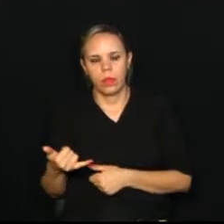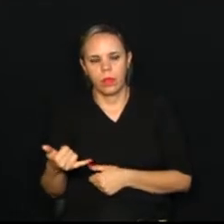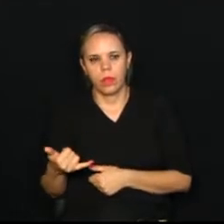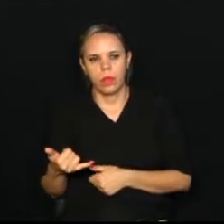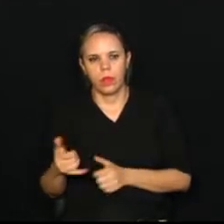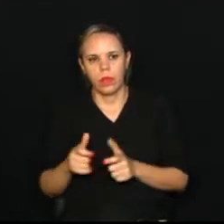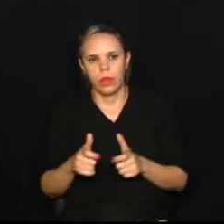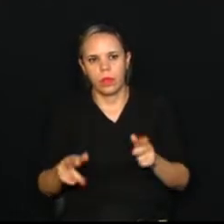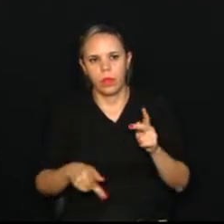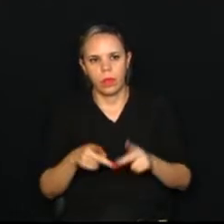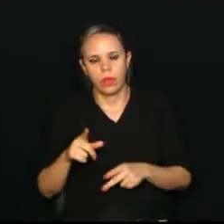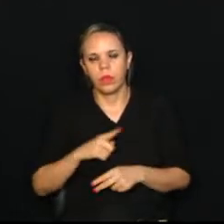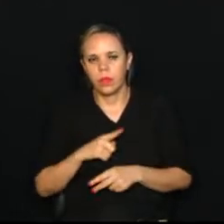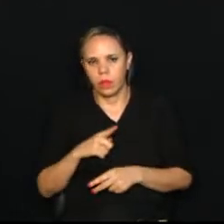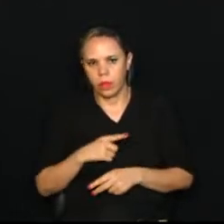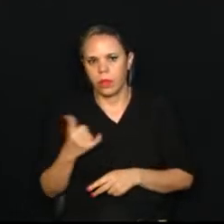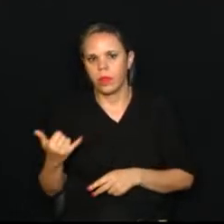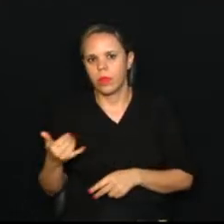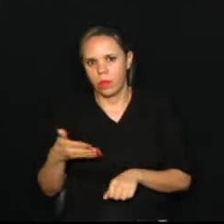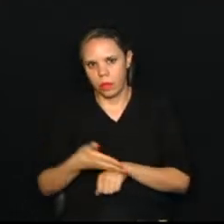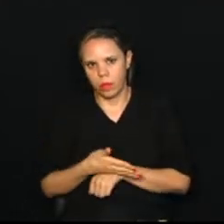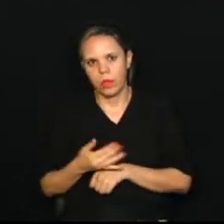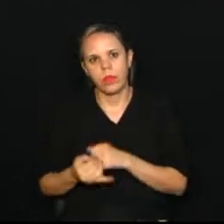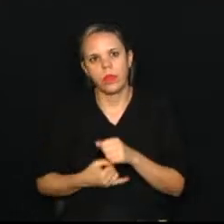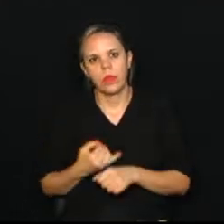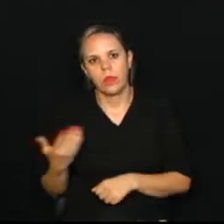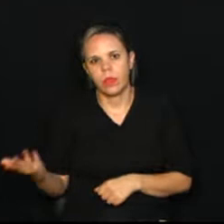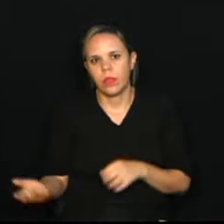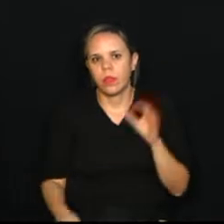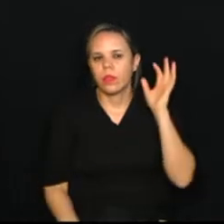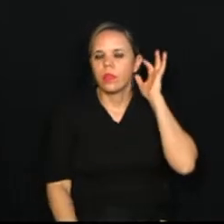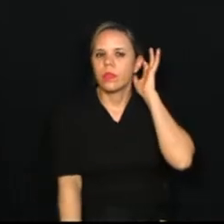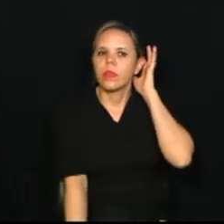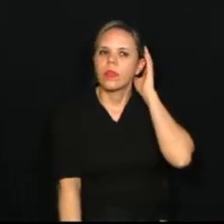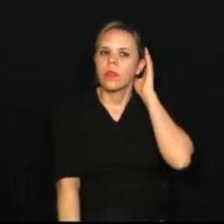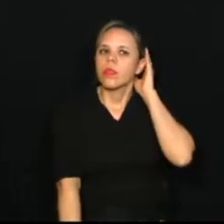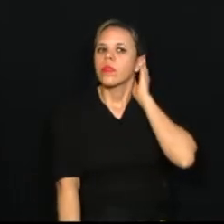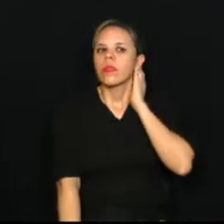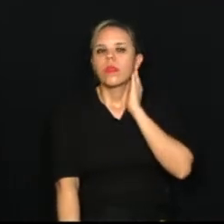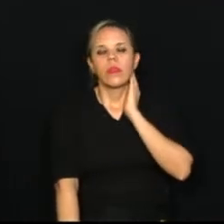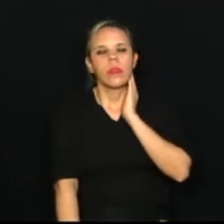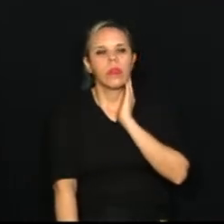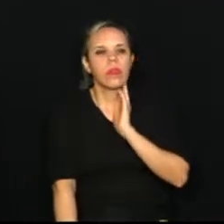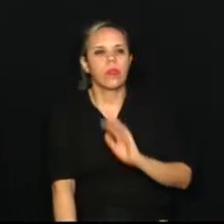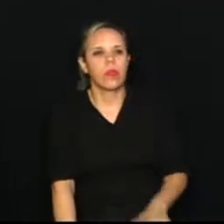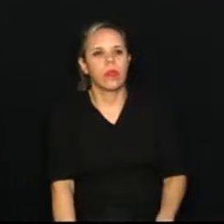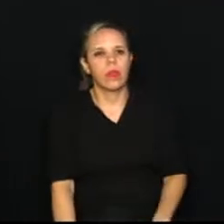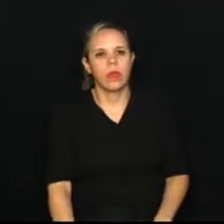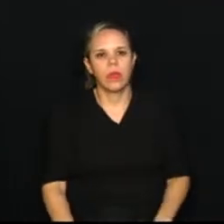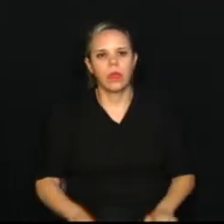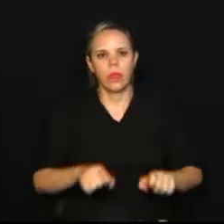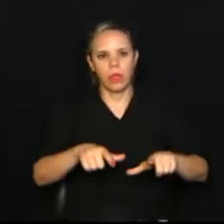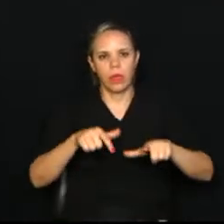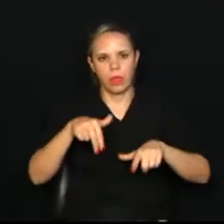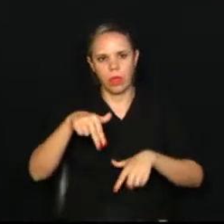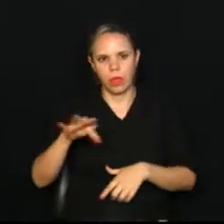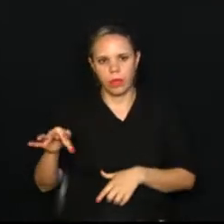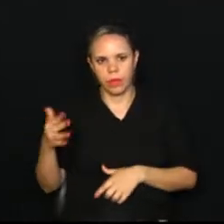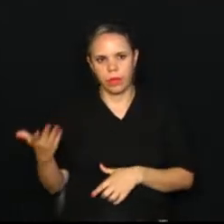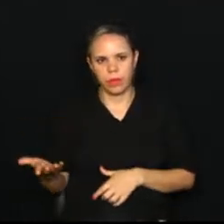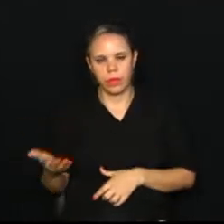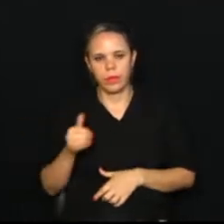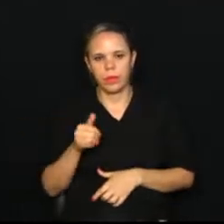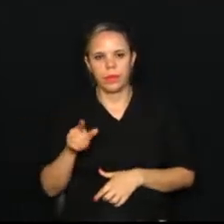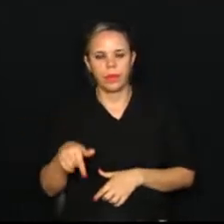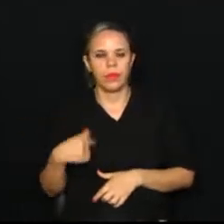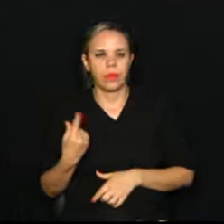grande parte da população tem acesso aos celulares. Bom, a nota fiscal eletrônica é alguma coisa também